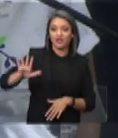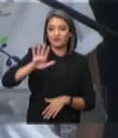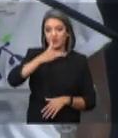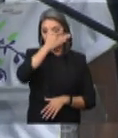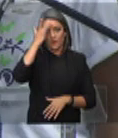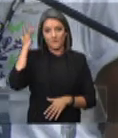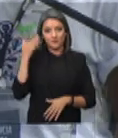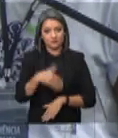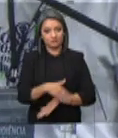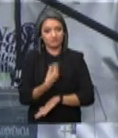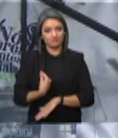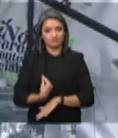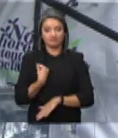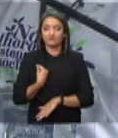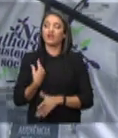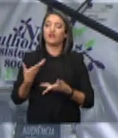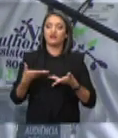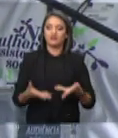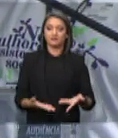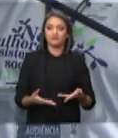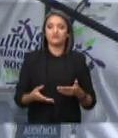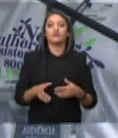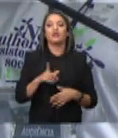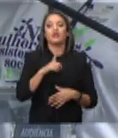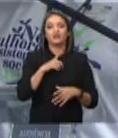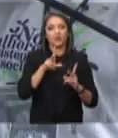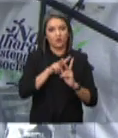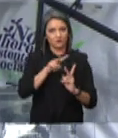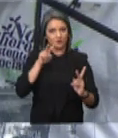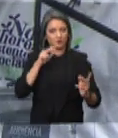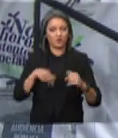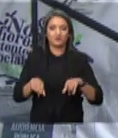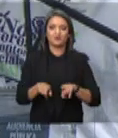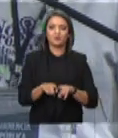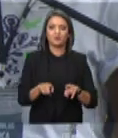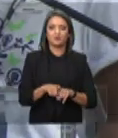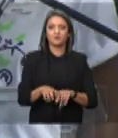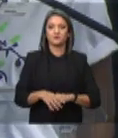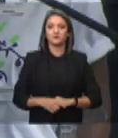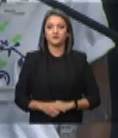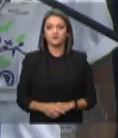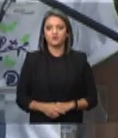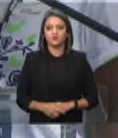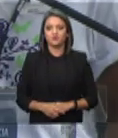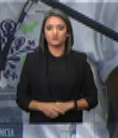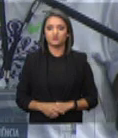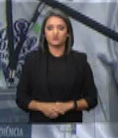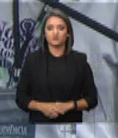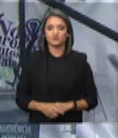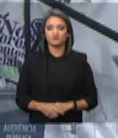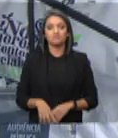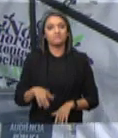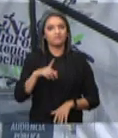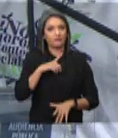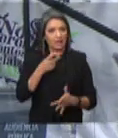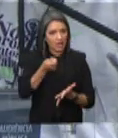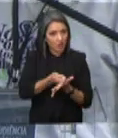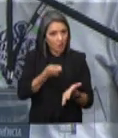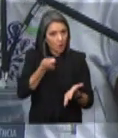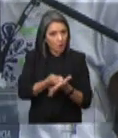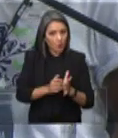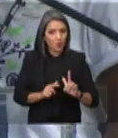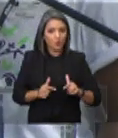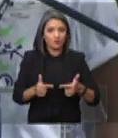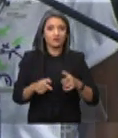e que se fazem presente de forma online também que segue na luta e